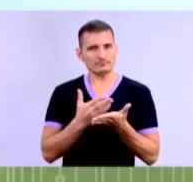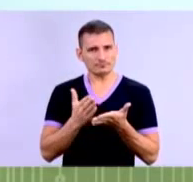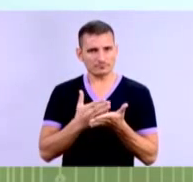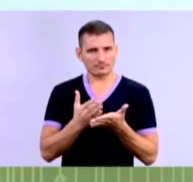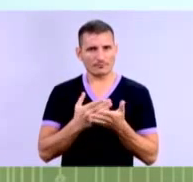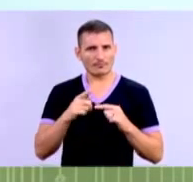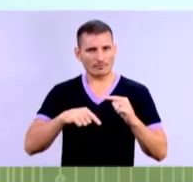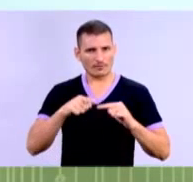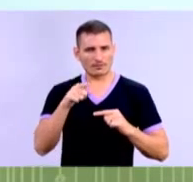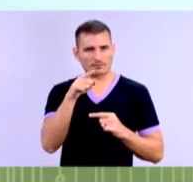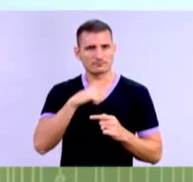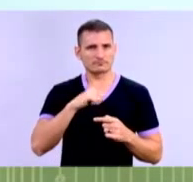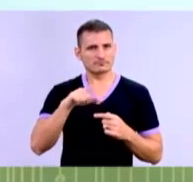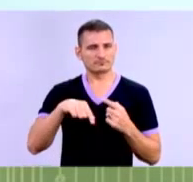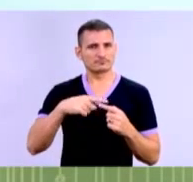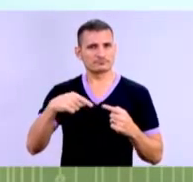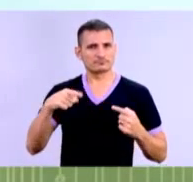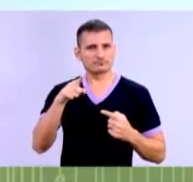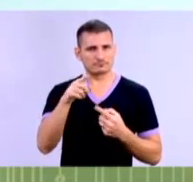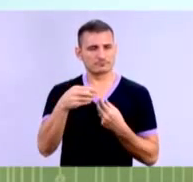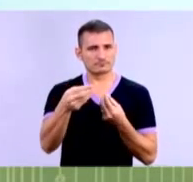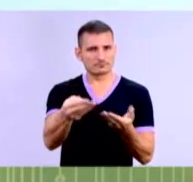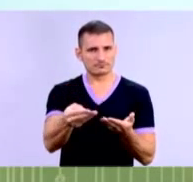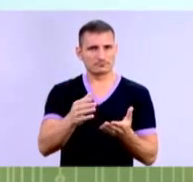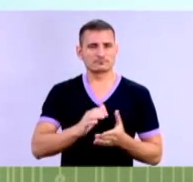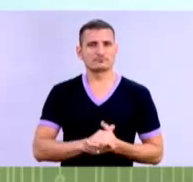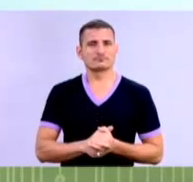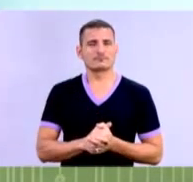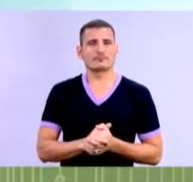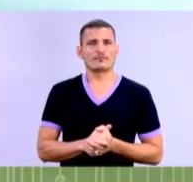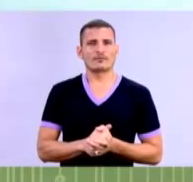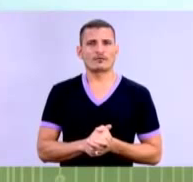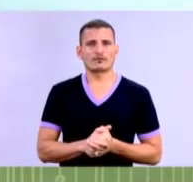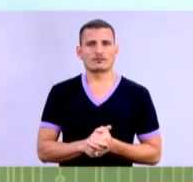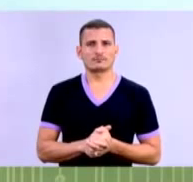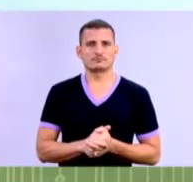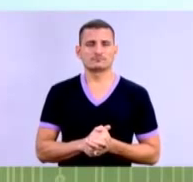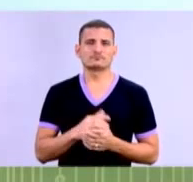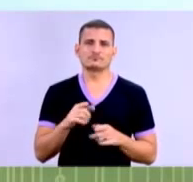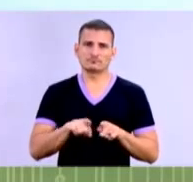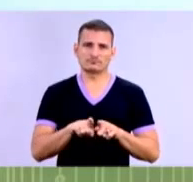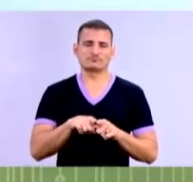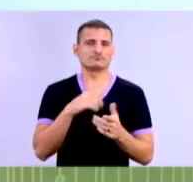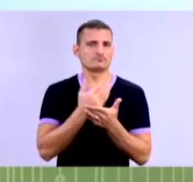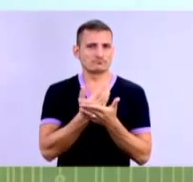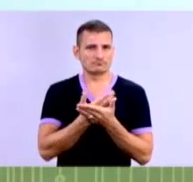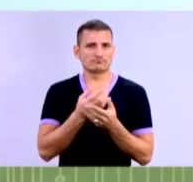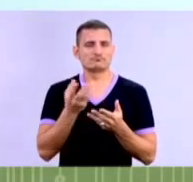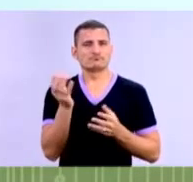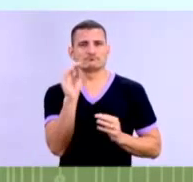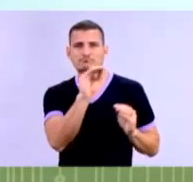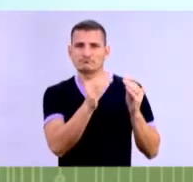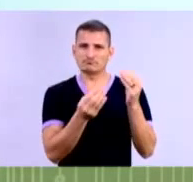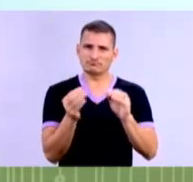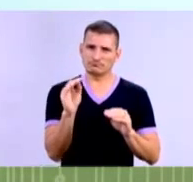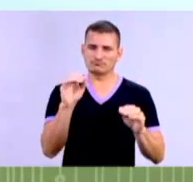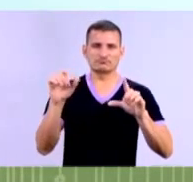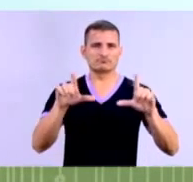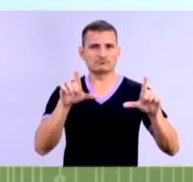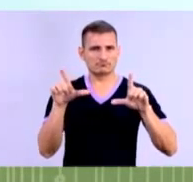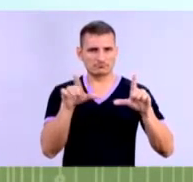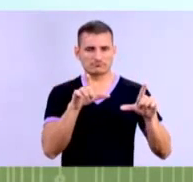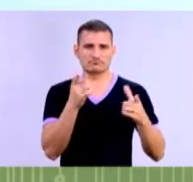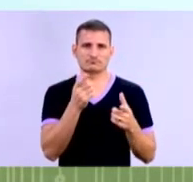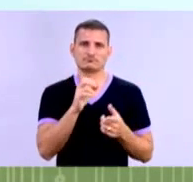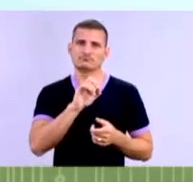é a apostila que vocês recebem, correto? E toda a aula, né, a gente posta aí os slides e faz alguma referência, algum